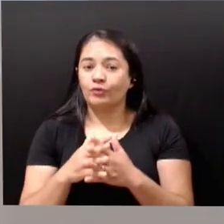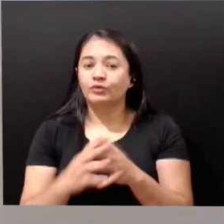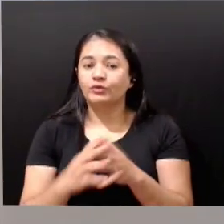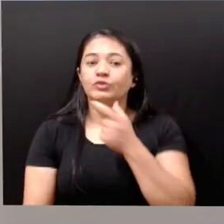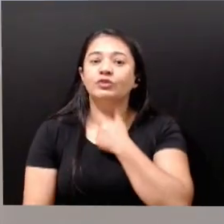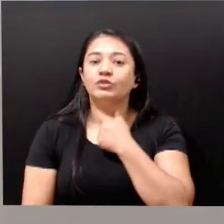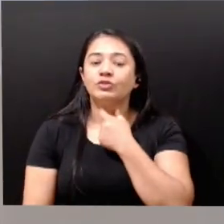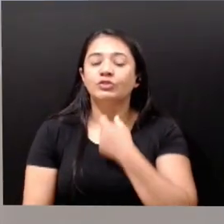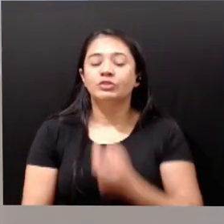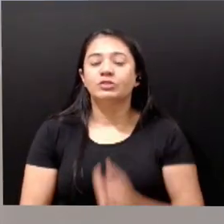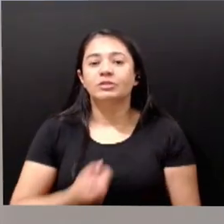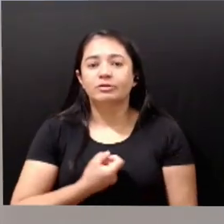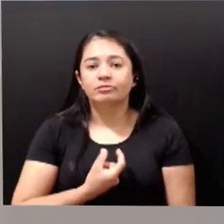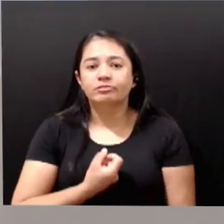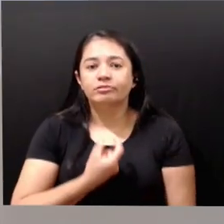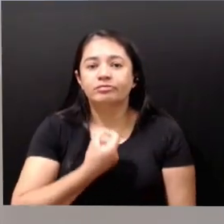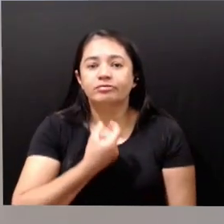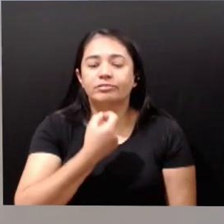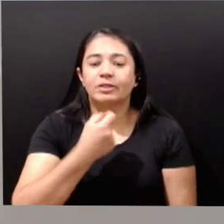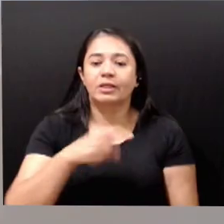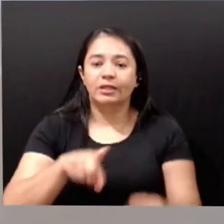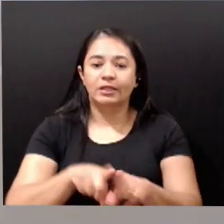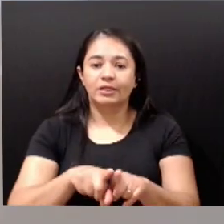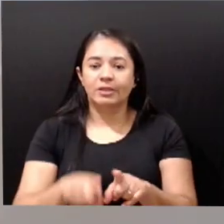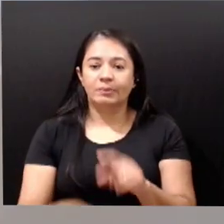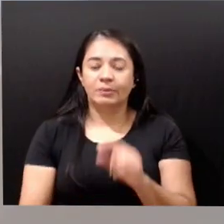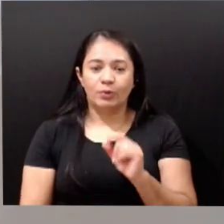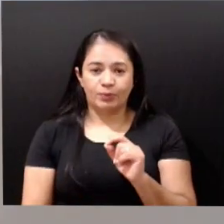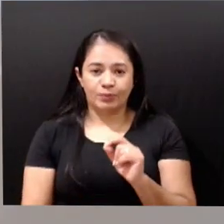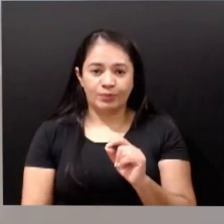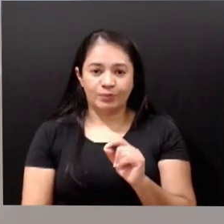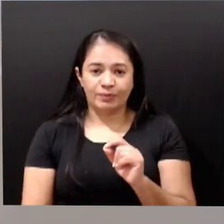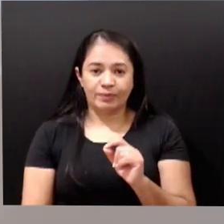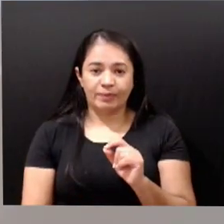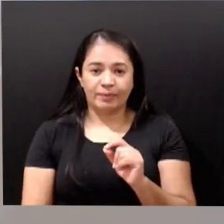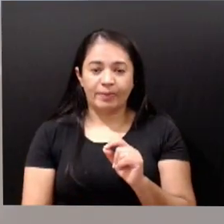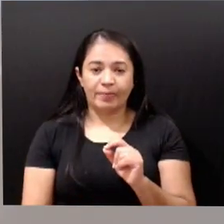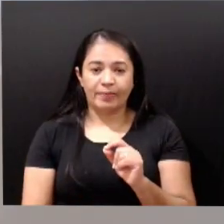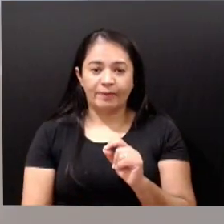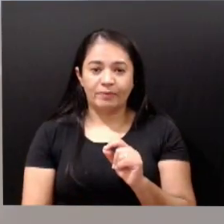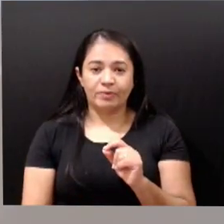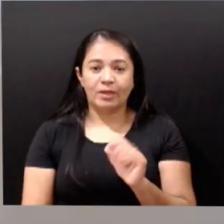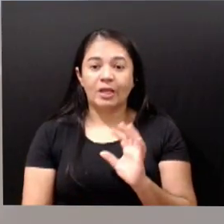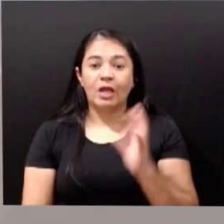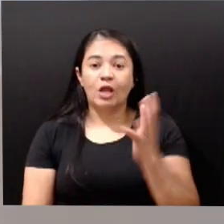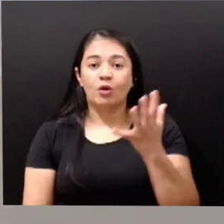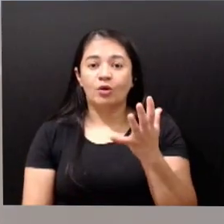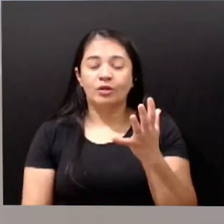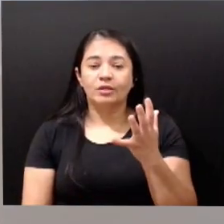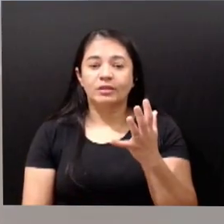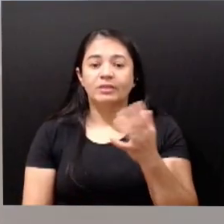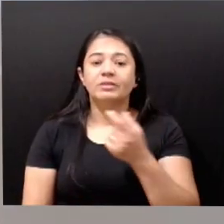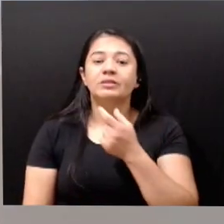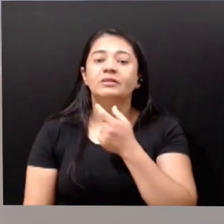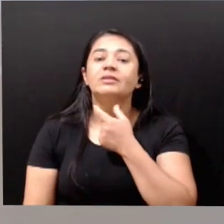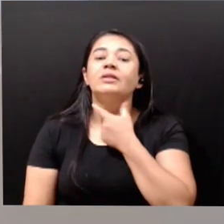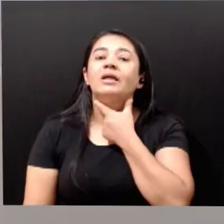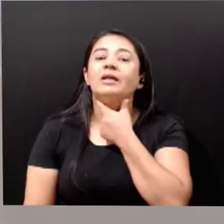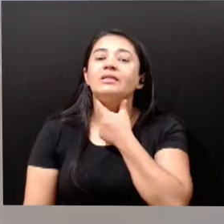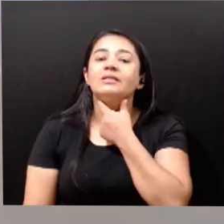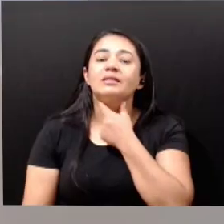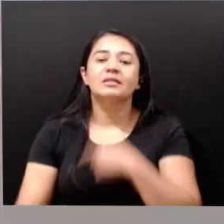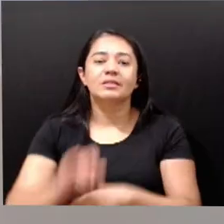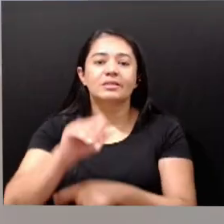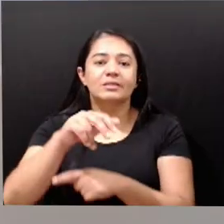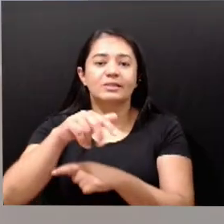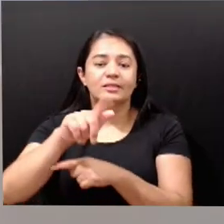com uma dor de garganta bacteriana. E um outro achado muito típico também da mononucleose é a ocorrência de adenomegalia, as ínguas,